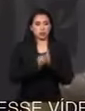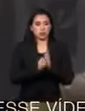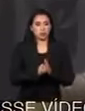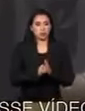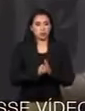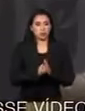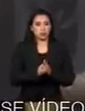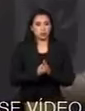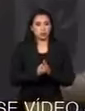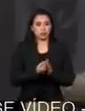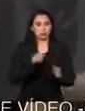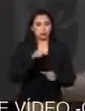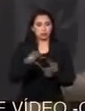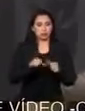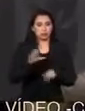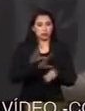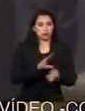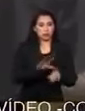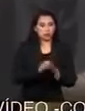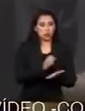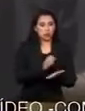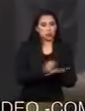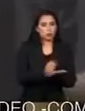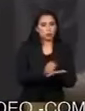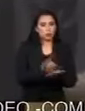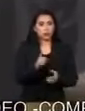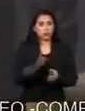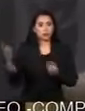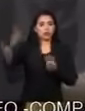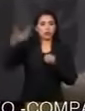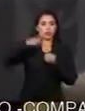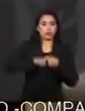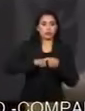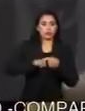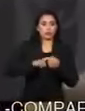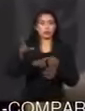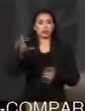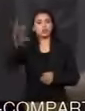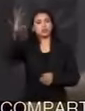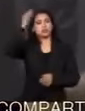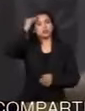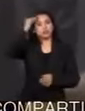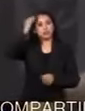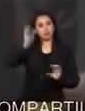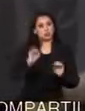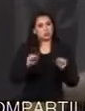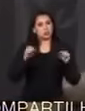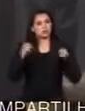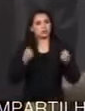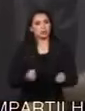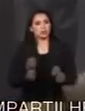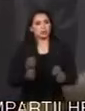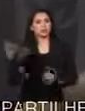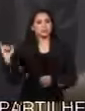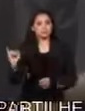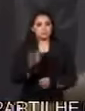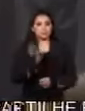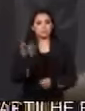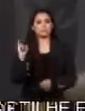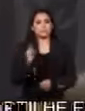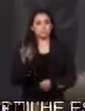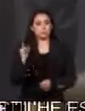constitucional, o princípio de não retrocesso, é que entendemos e defendemos que é fundamental que essa Corte, partindo